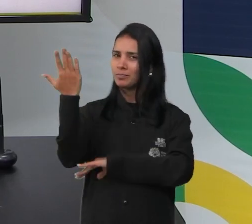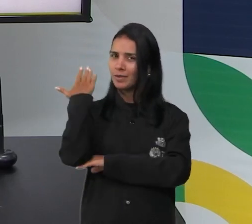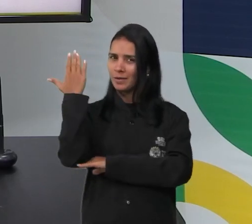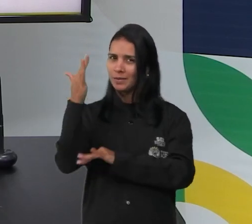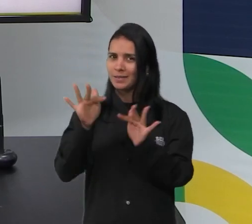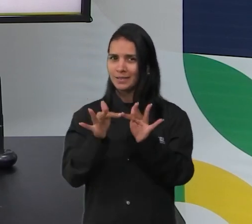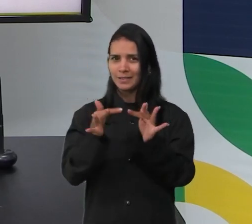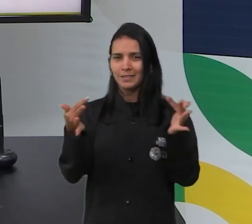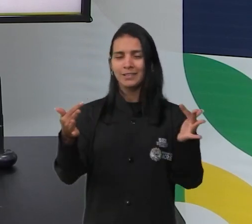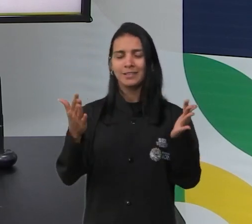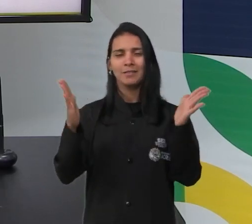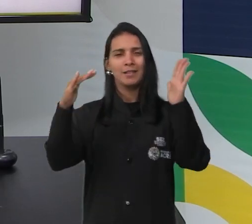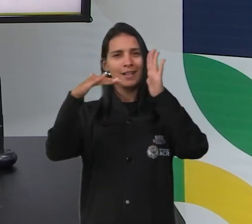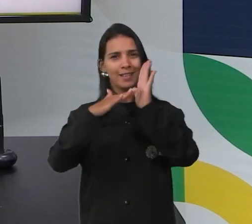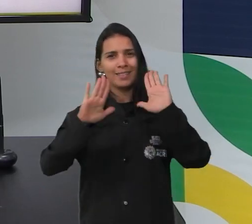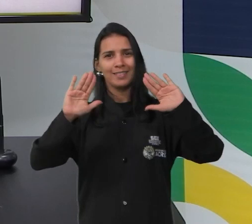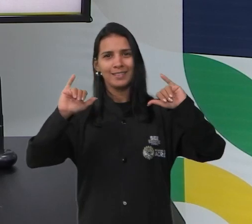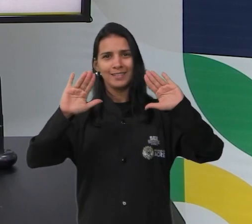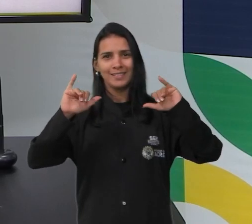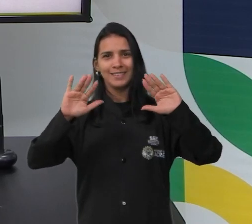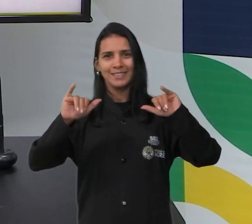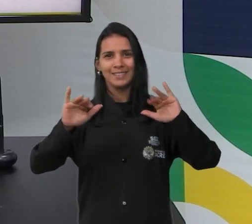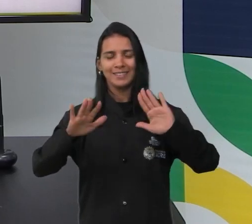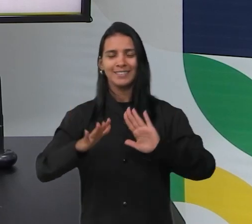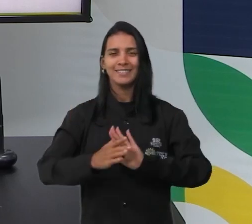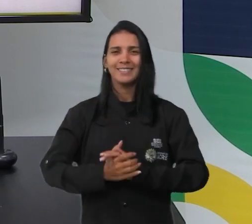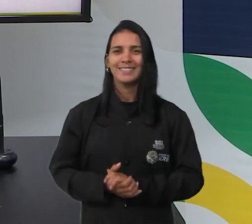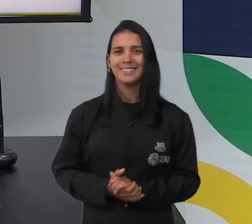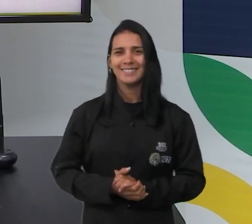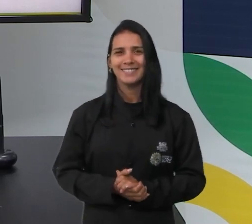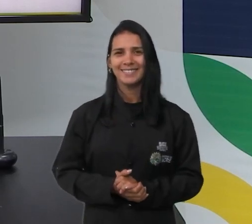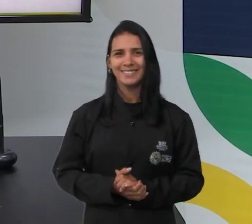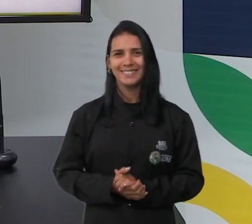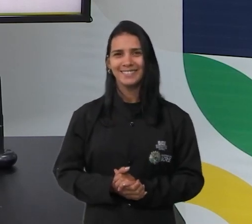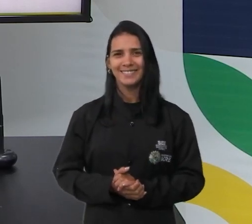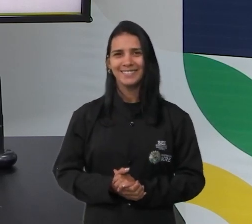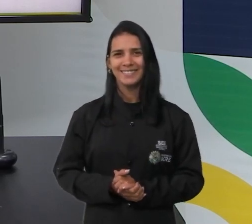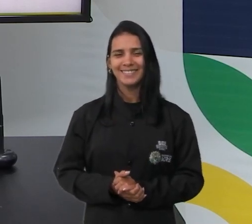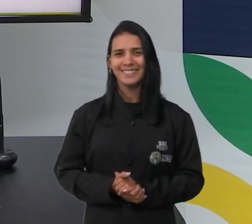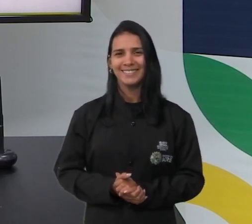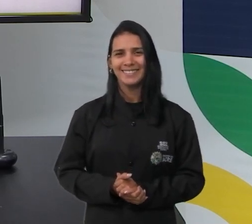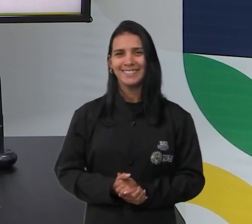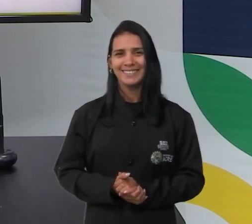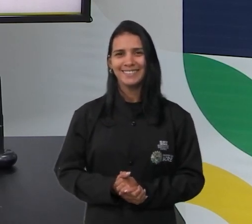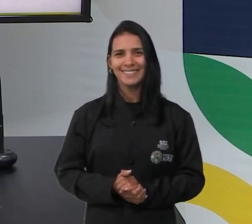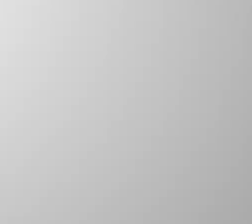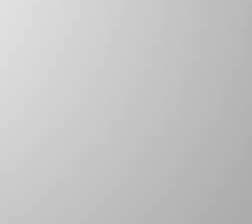Vejo vocês na próxima aula. Bye bye, see you in class.